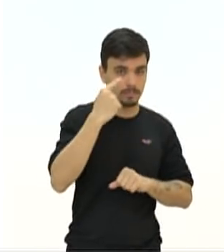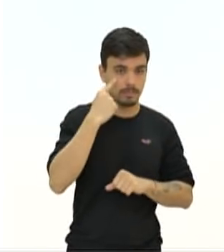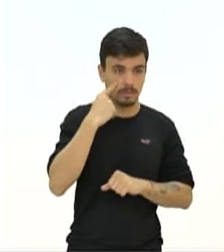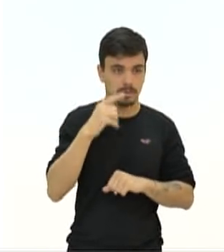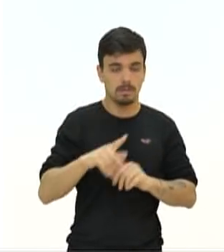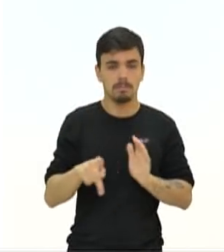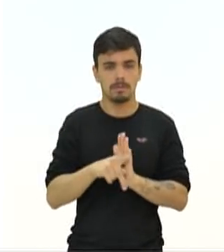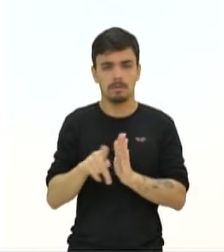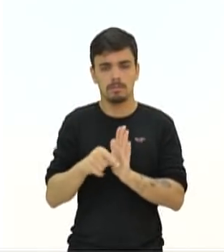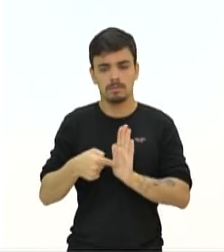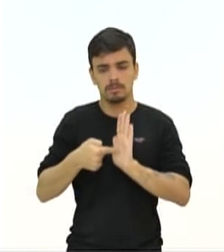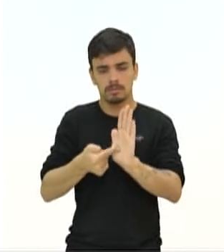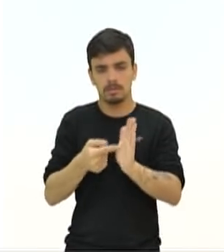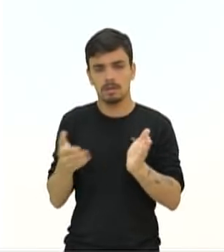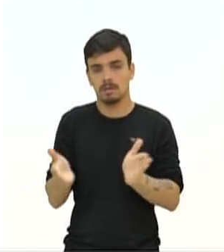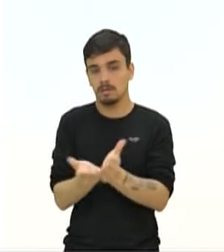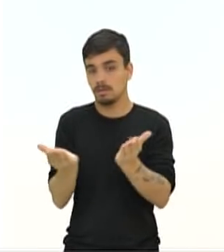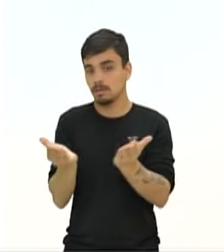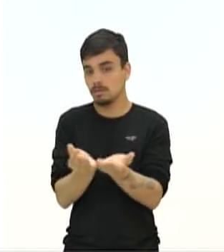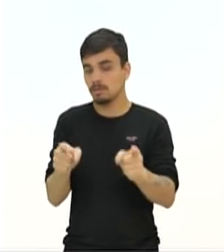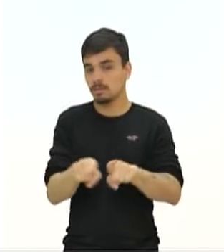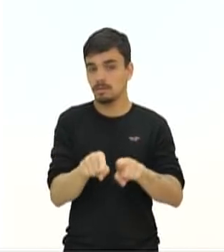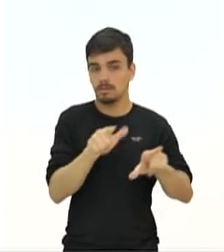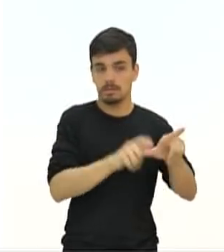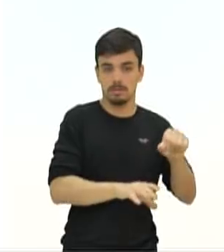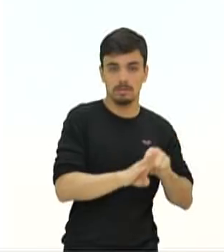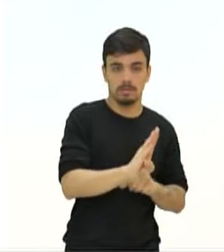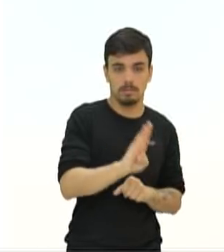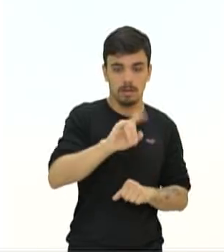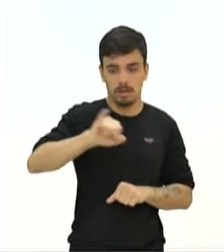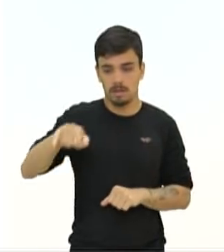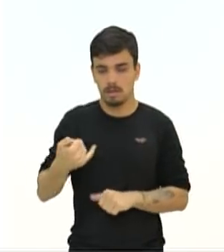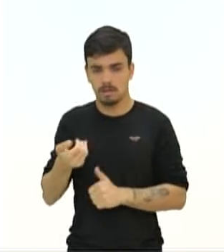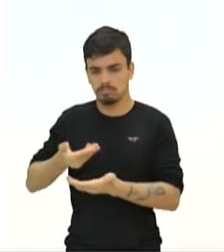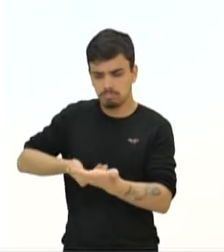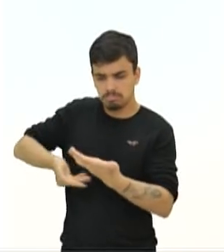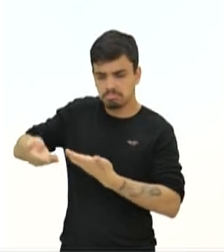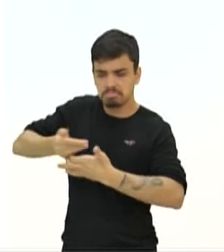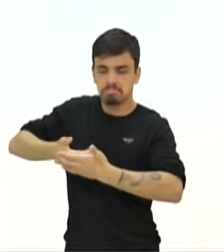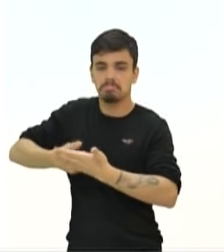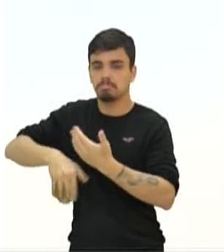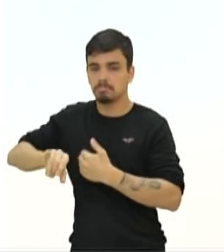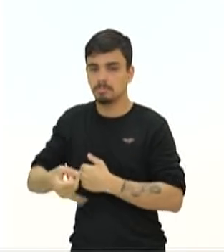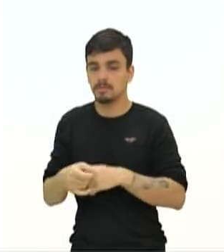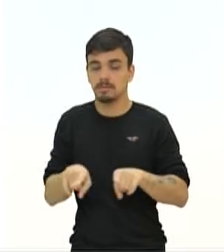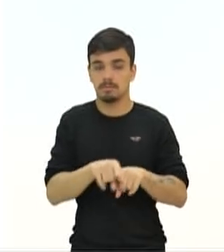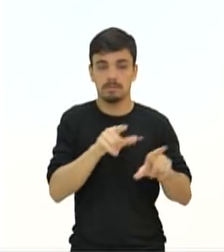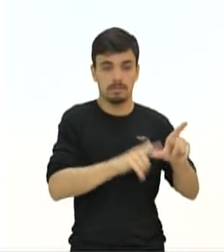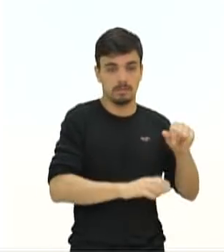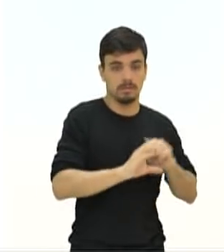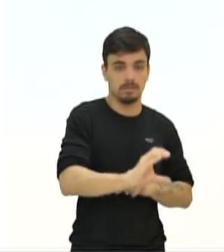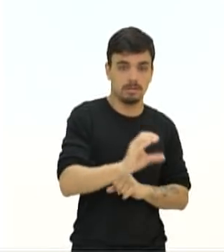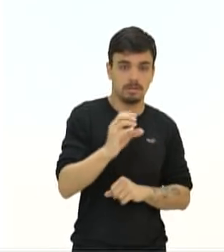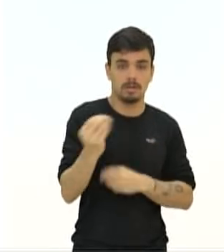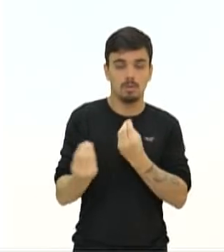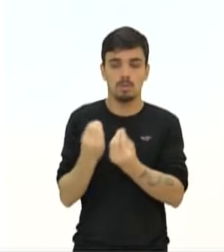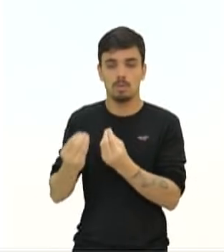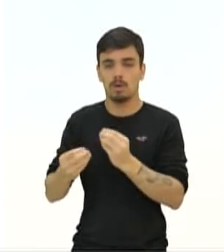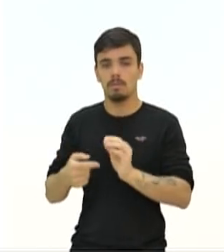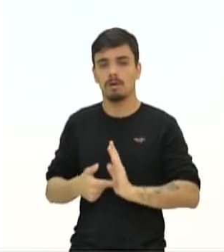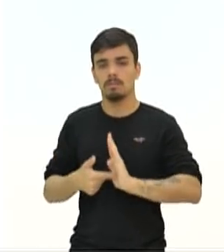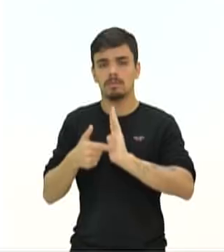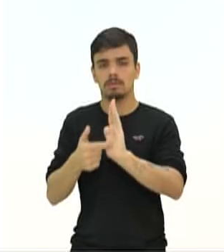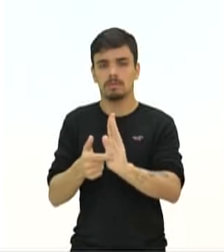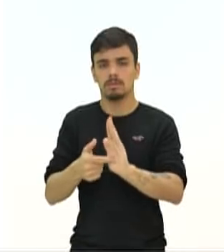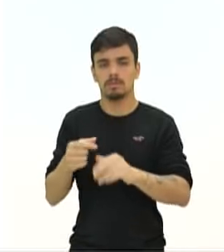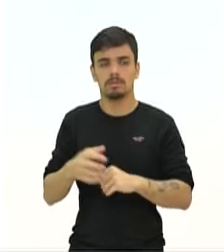do cristianismo. Letra B, diversão e entretenimento. Letra C, como projetar a voz,